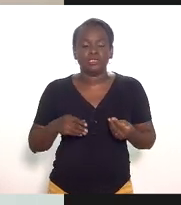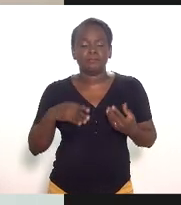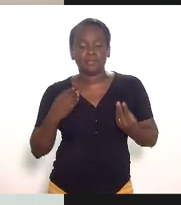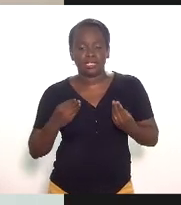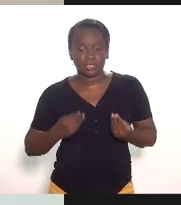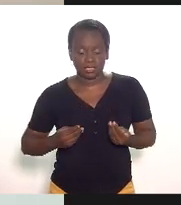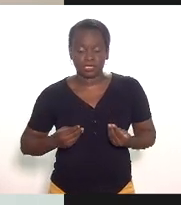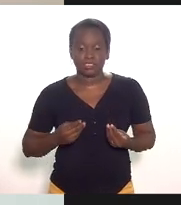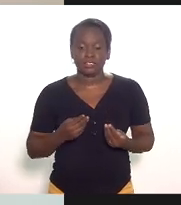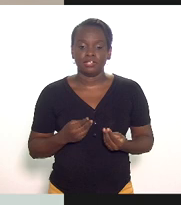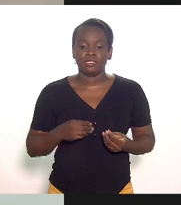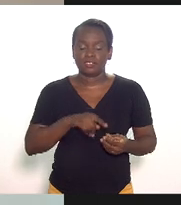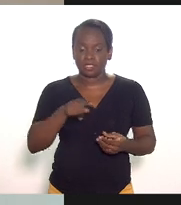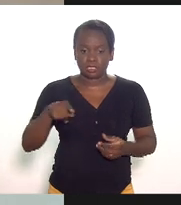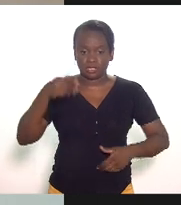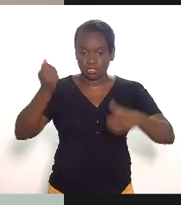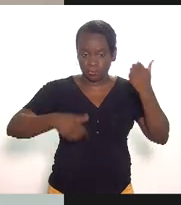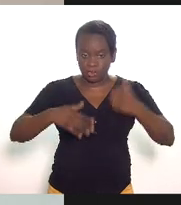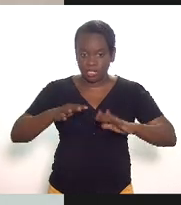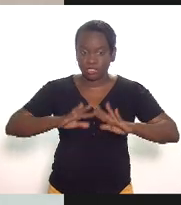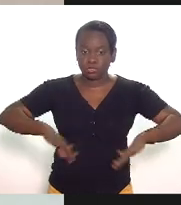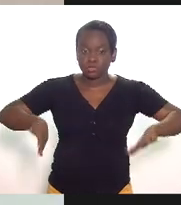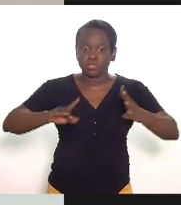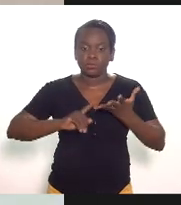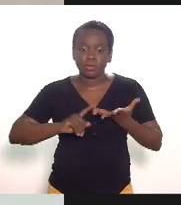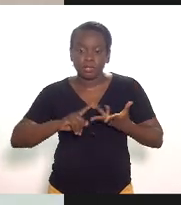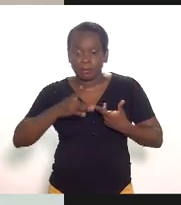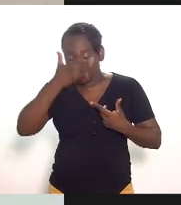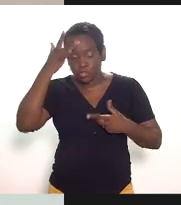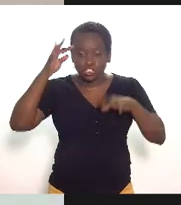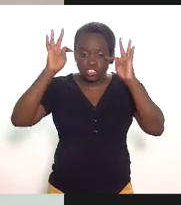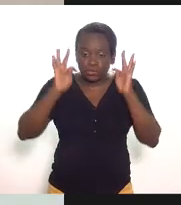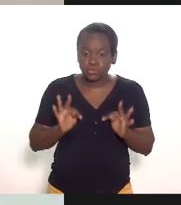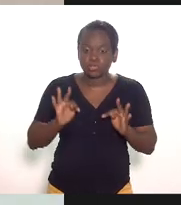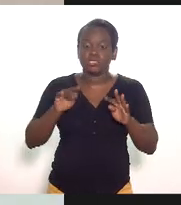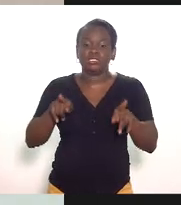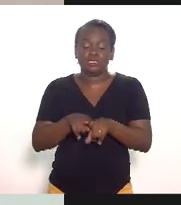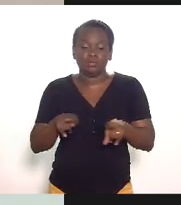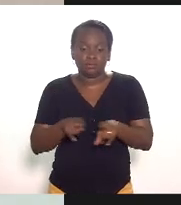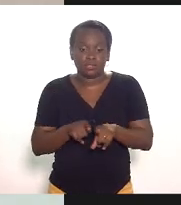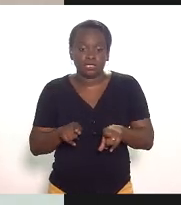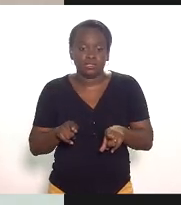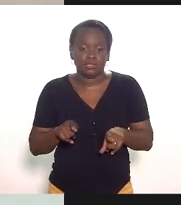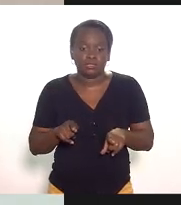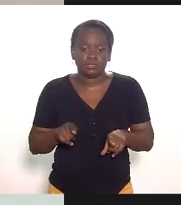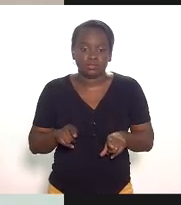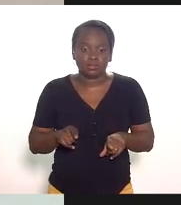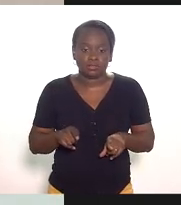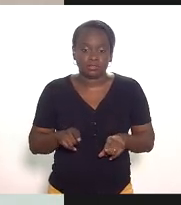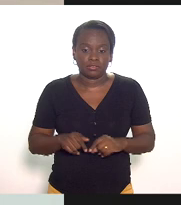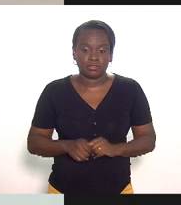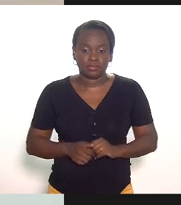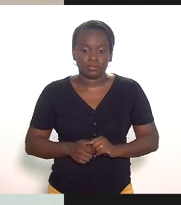poder ouvir todas as testemunhas, como também aquelas...